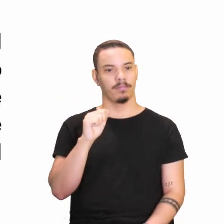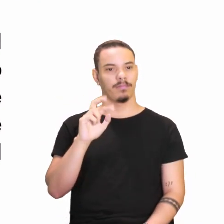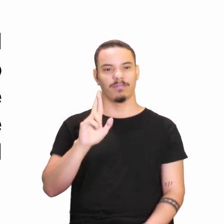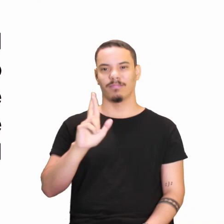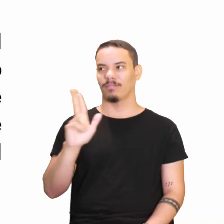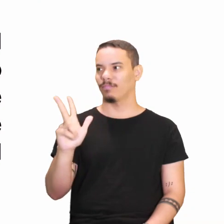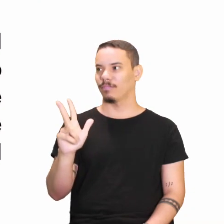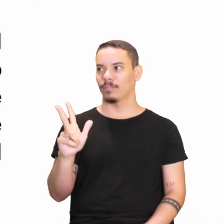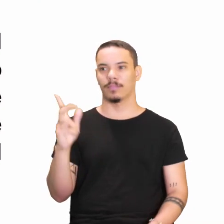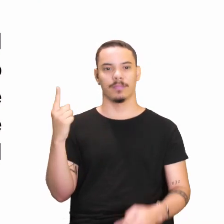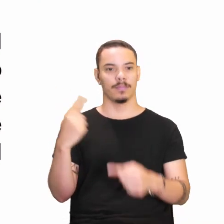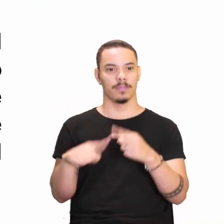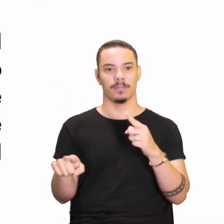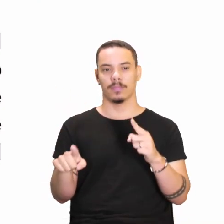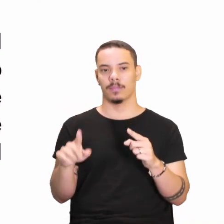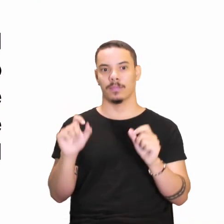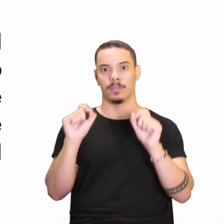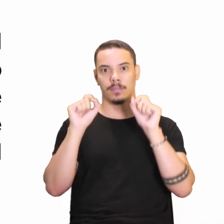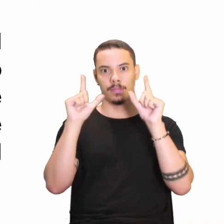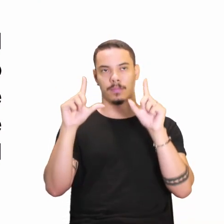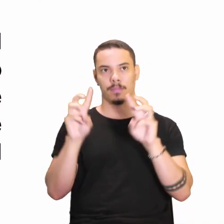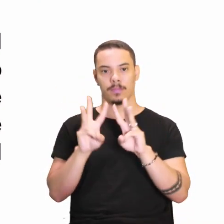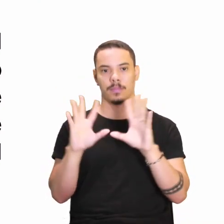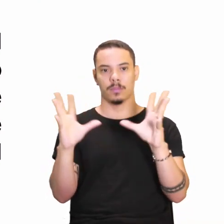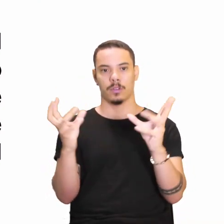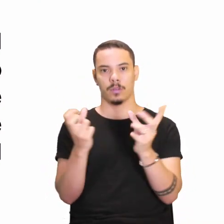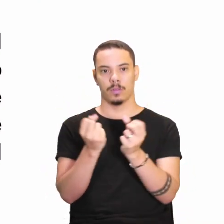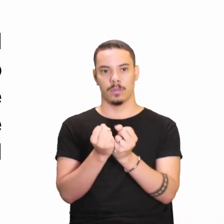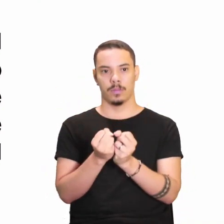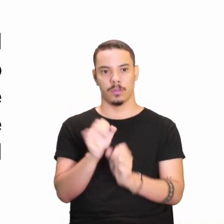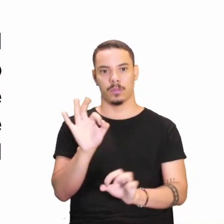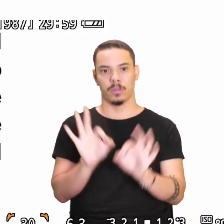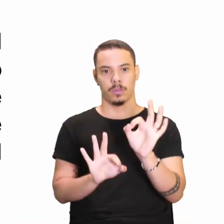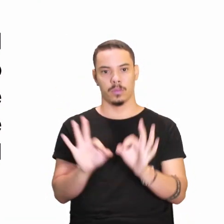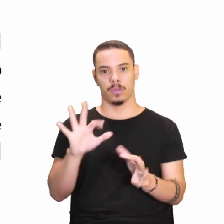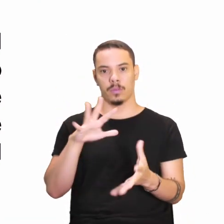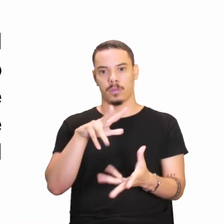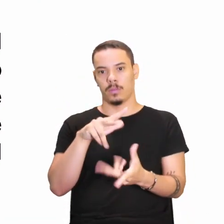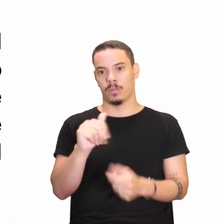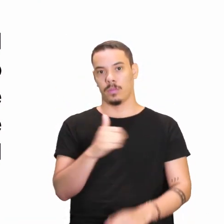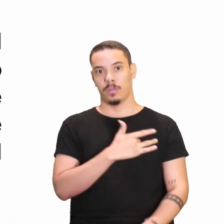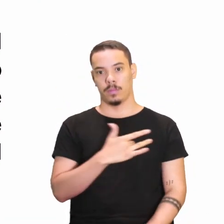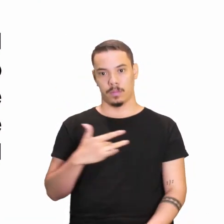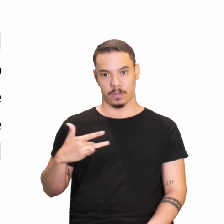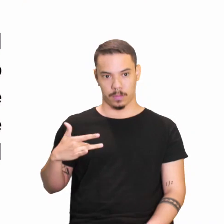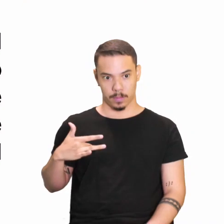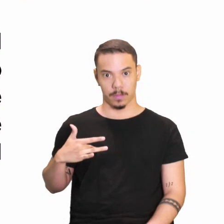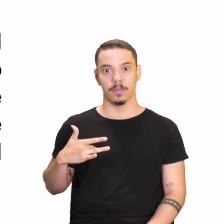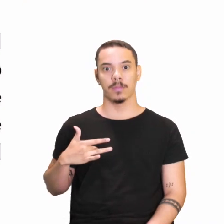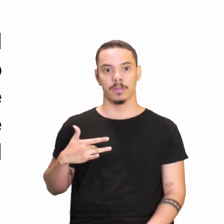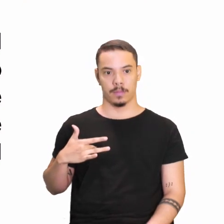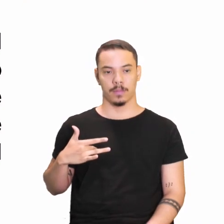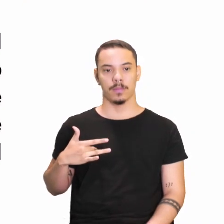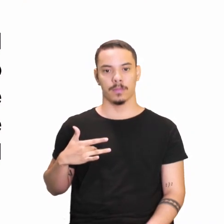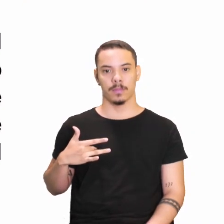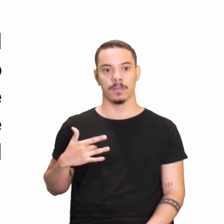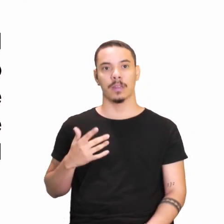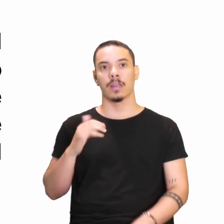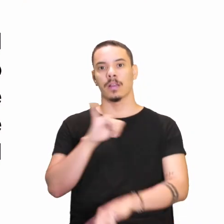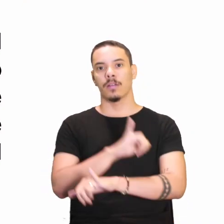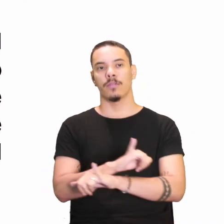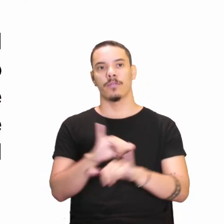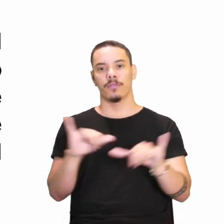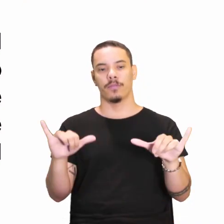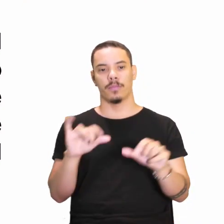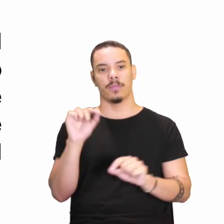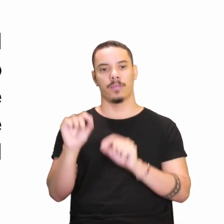inadequado, alerta OMS, a Organização Mundial da Saúde. A Organização Mundial da Saúde, OMS,